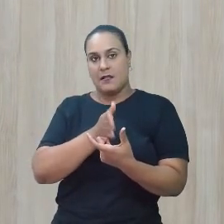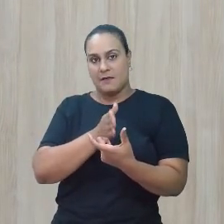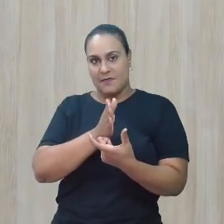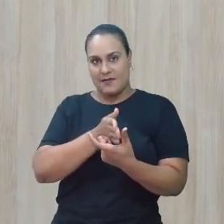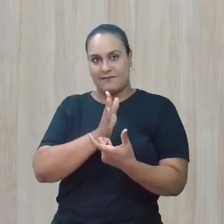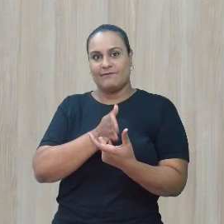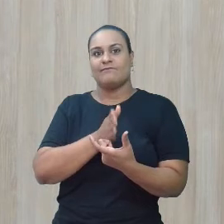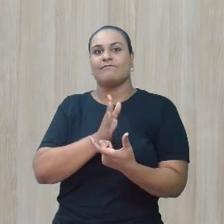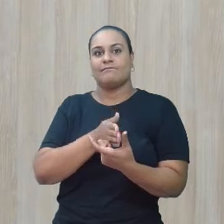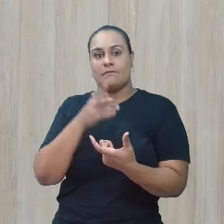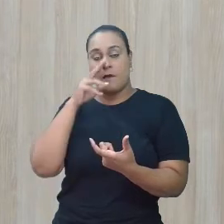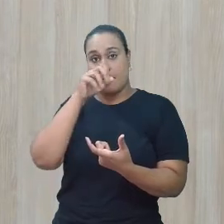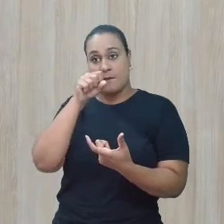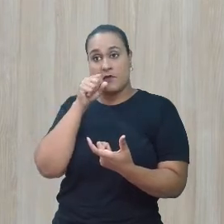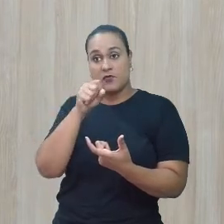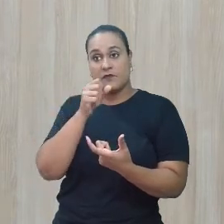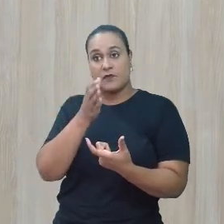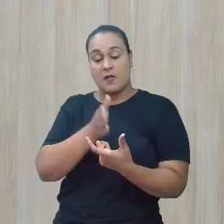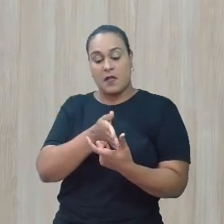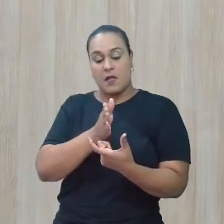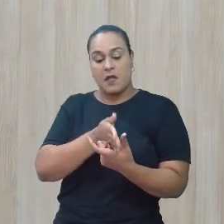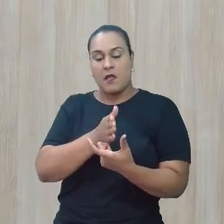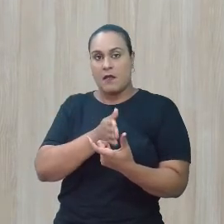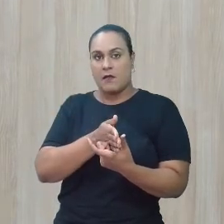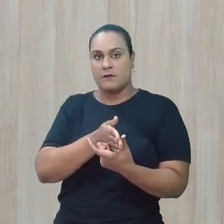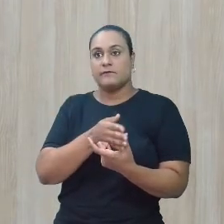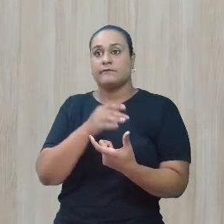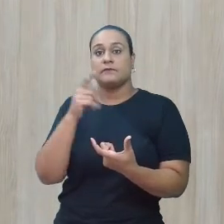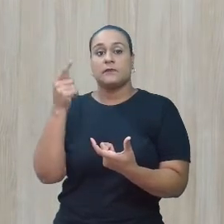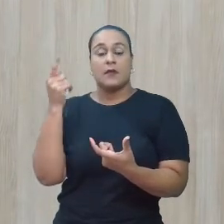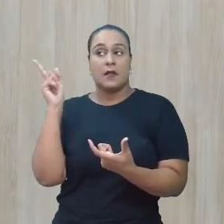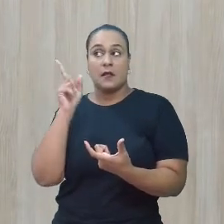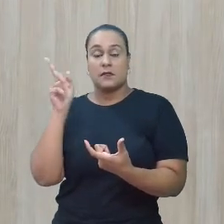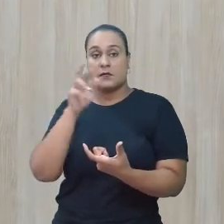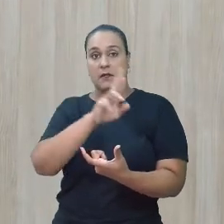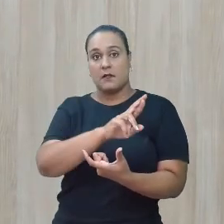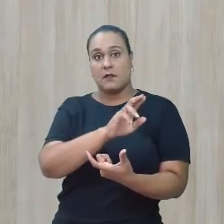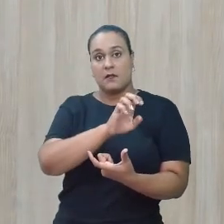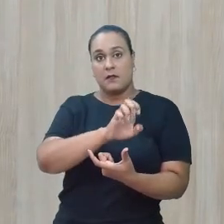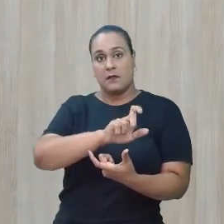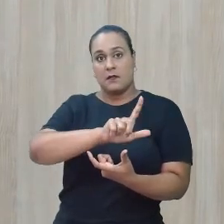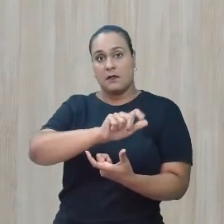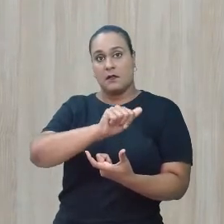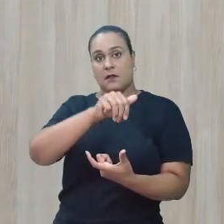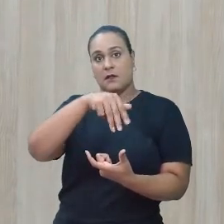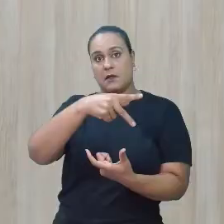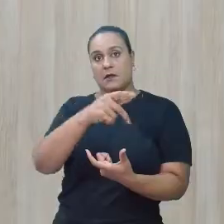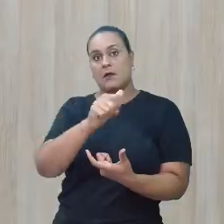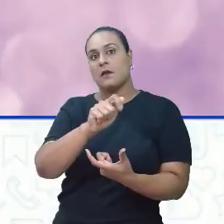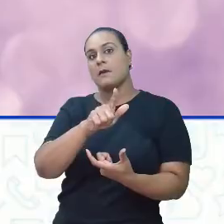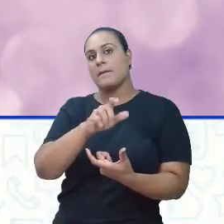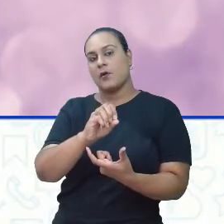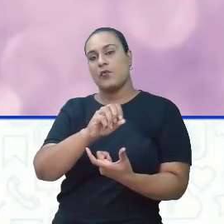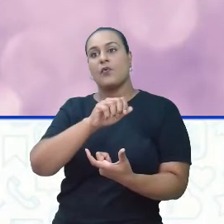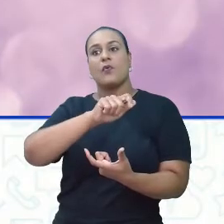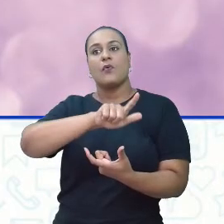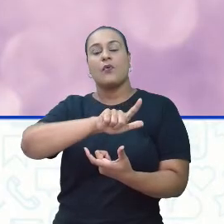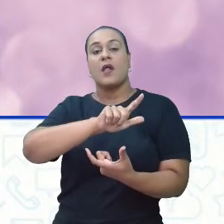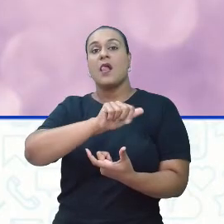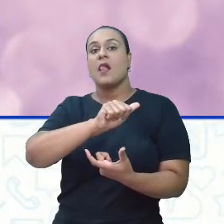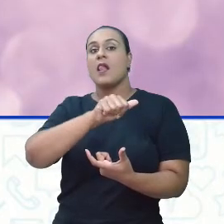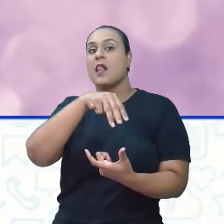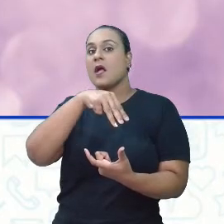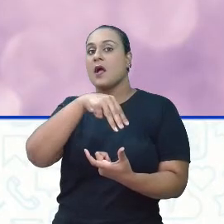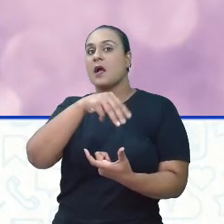palavra, a sílaba mais forte, é a antepenúltima. Como exemplo aqui, ó, relâmpago. Então, o